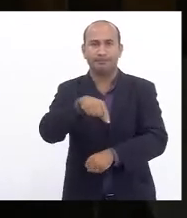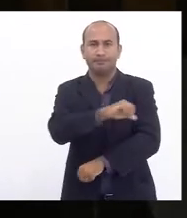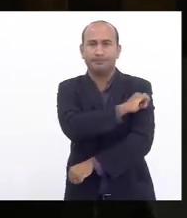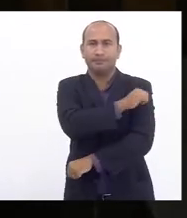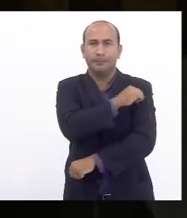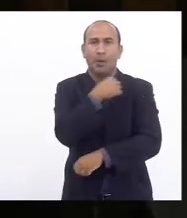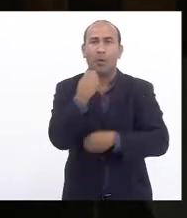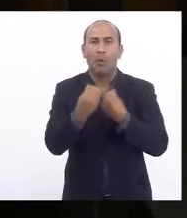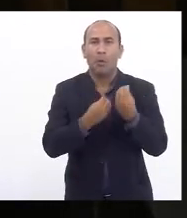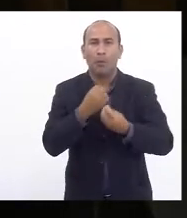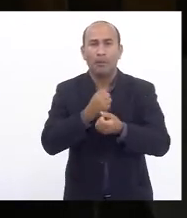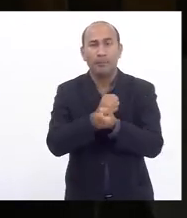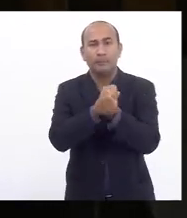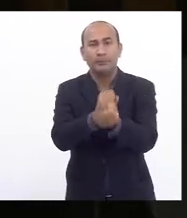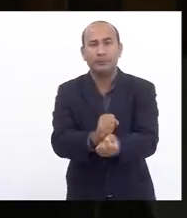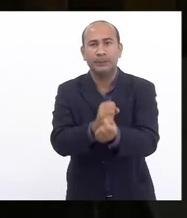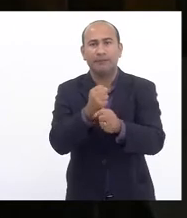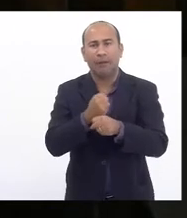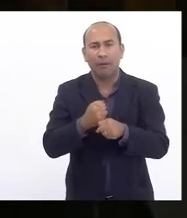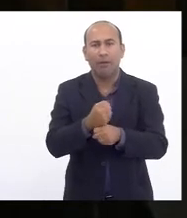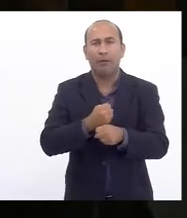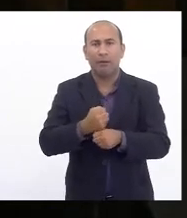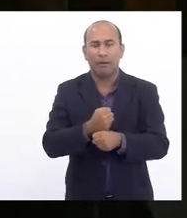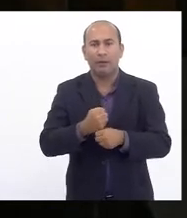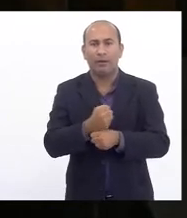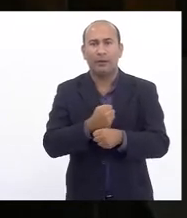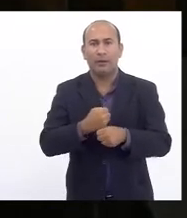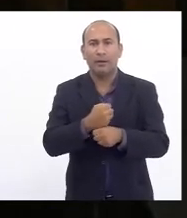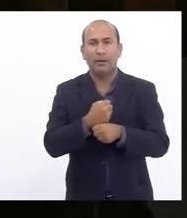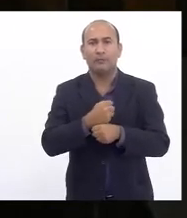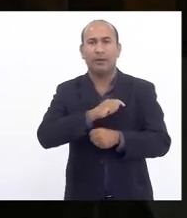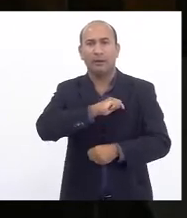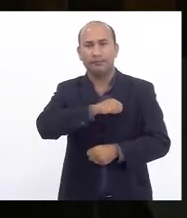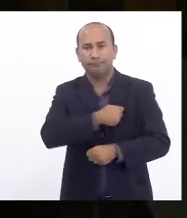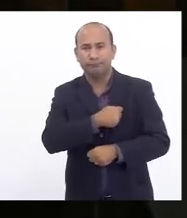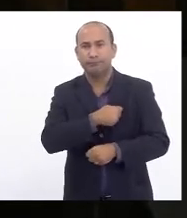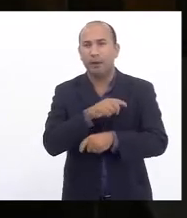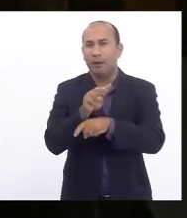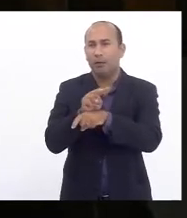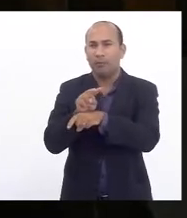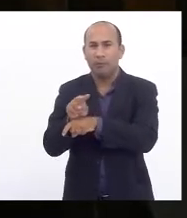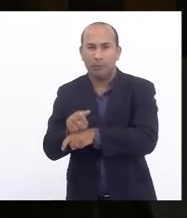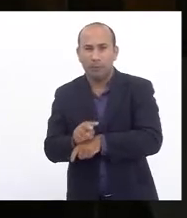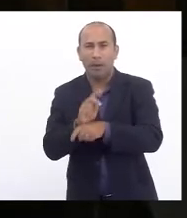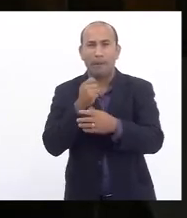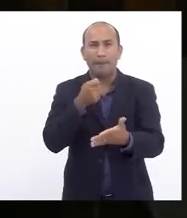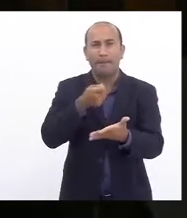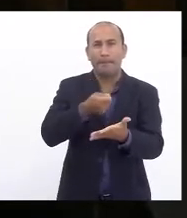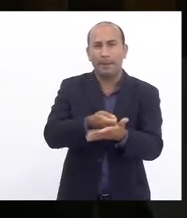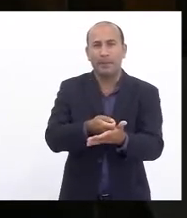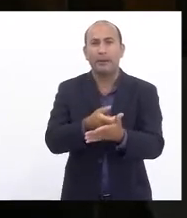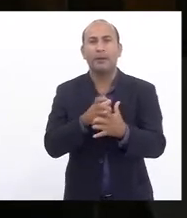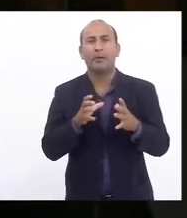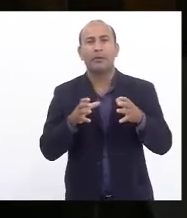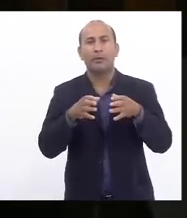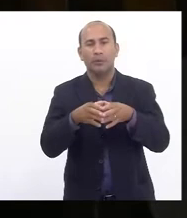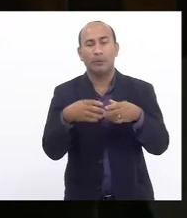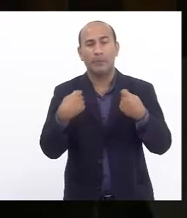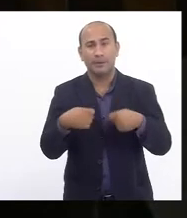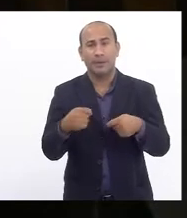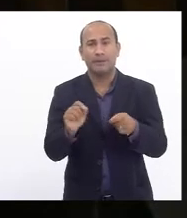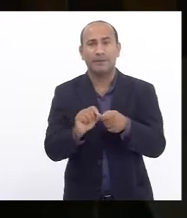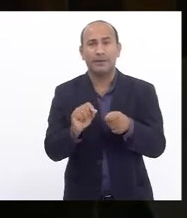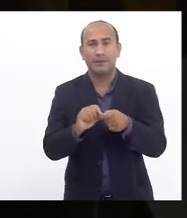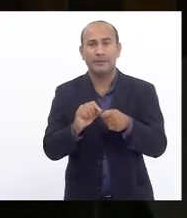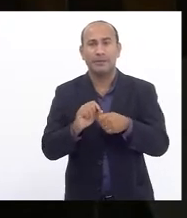como é possível que durante muitos anos a fiscalização sobre o pagamento que as concessionárias devem